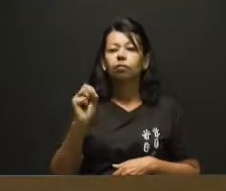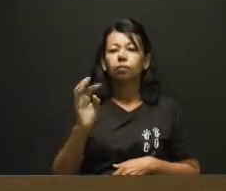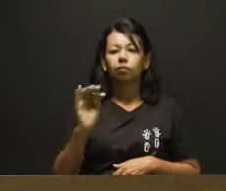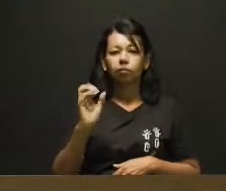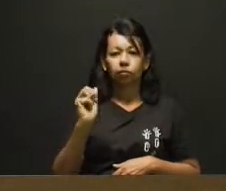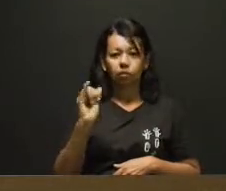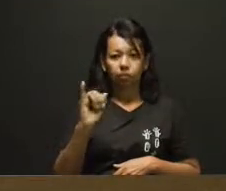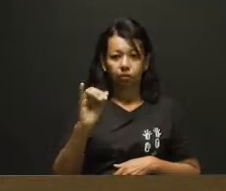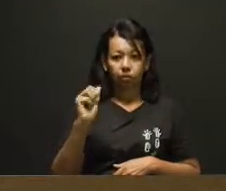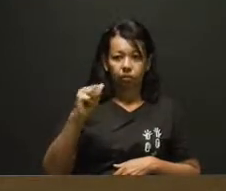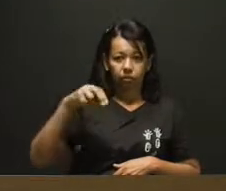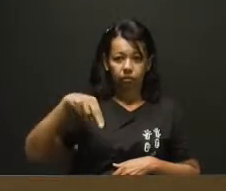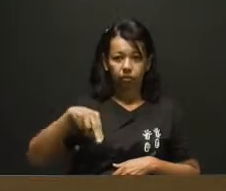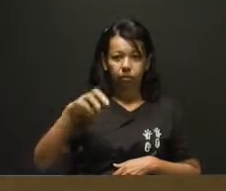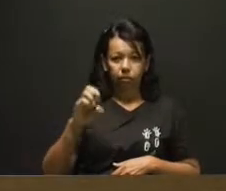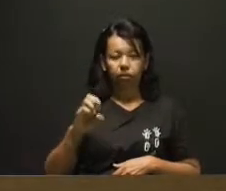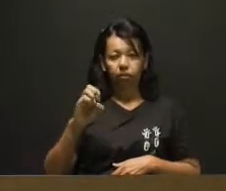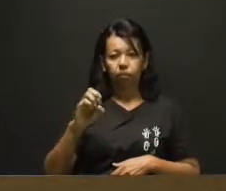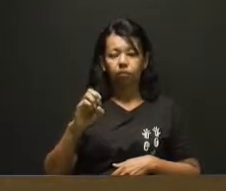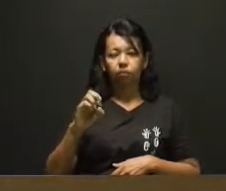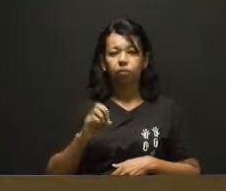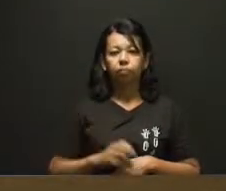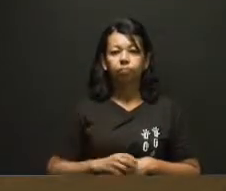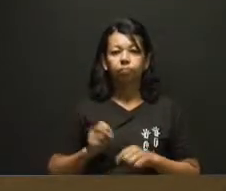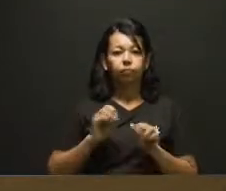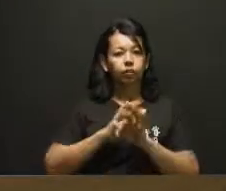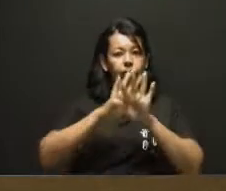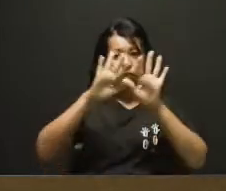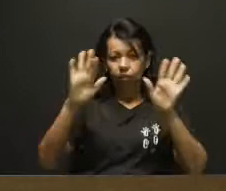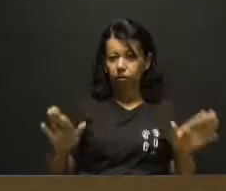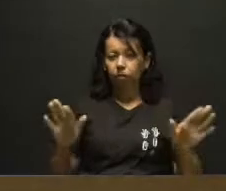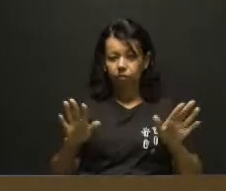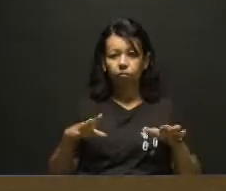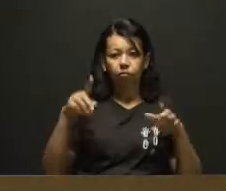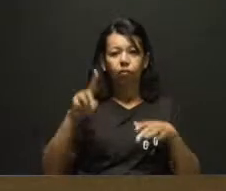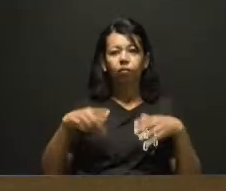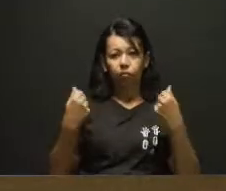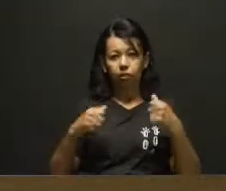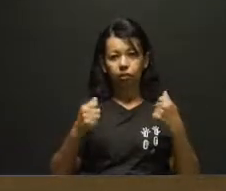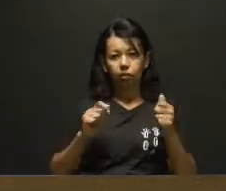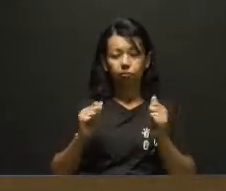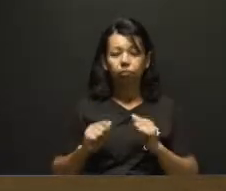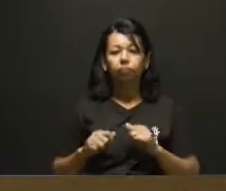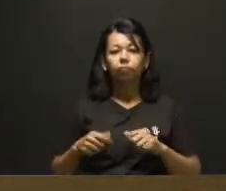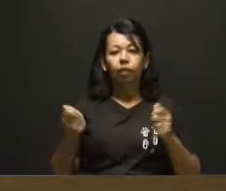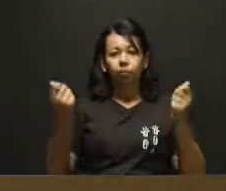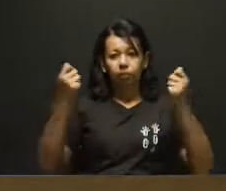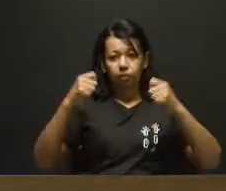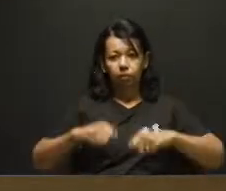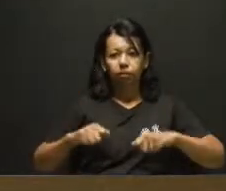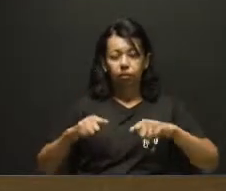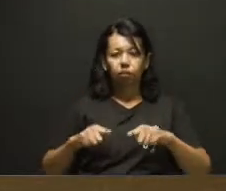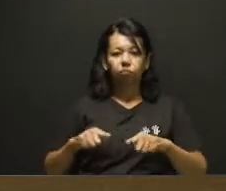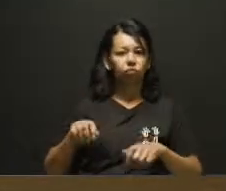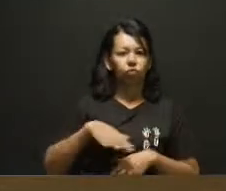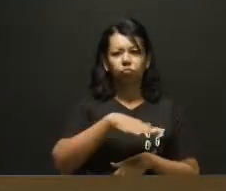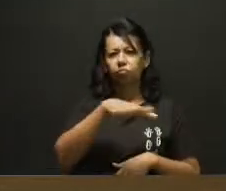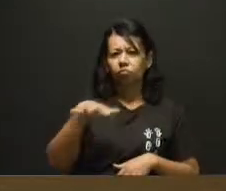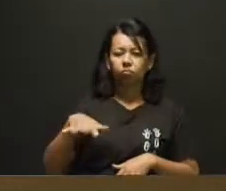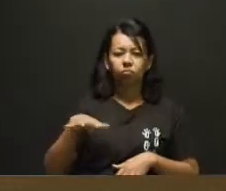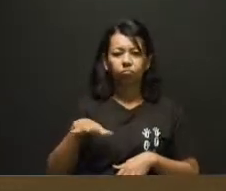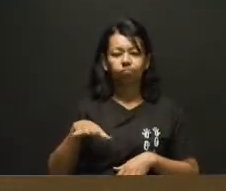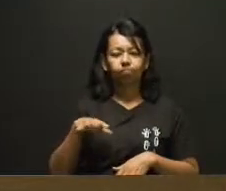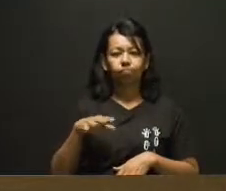esclarecedora né e é necessário realmente a capacitação de todos os agentes públicos inclusive dois policiais civis para que a gente